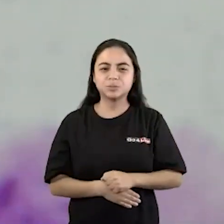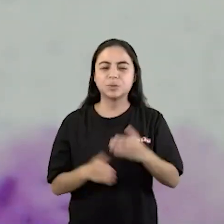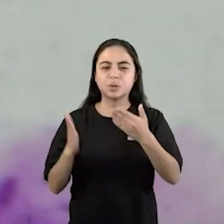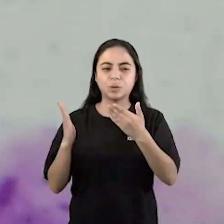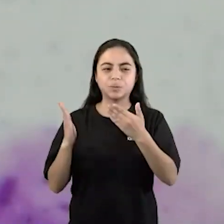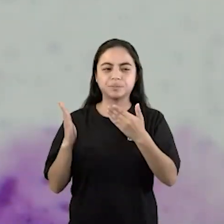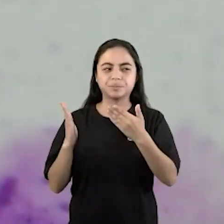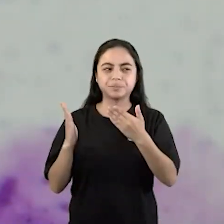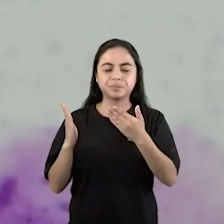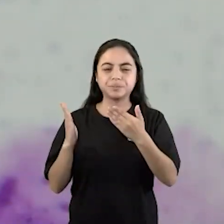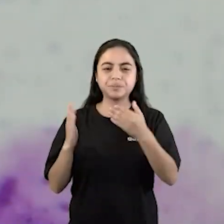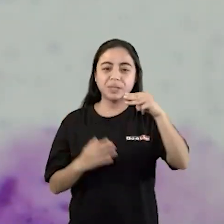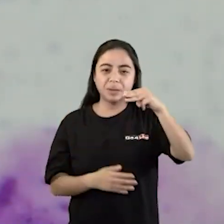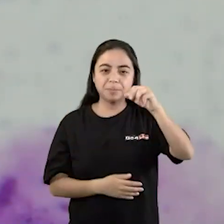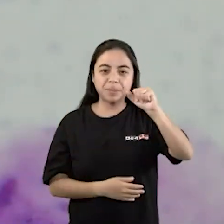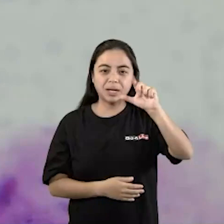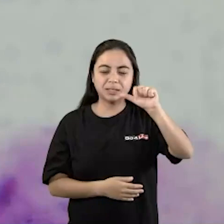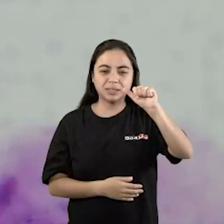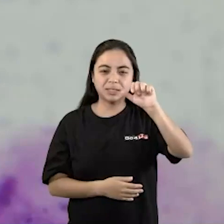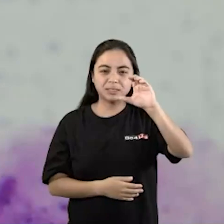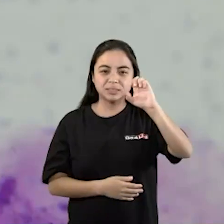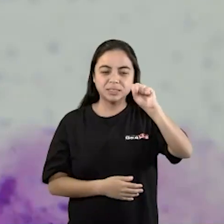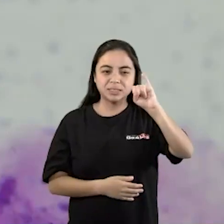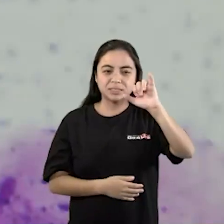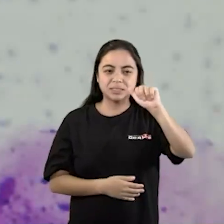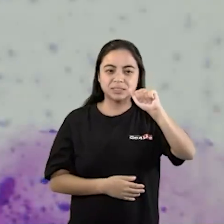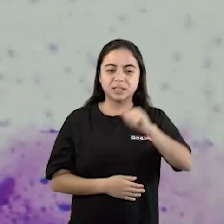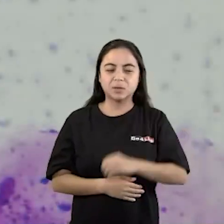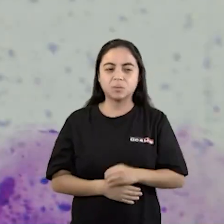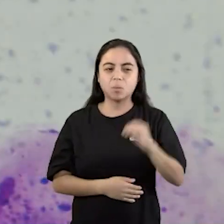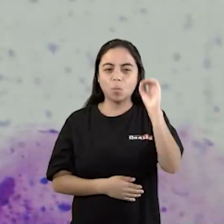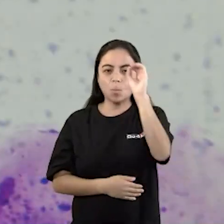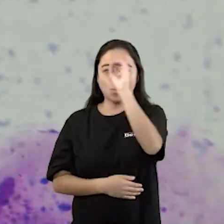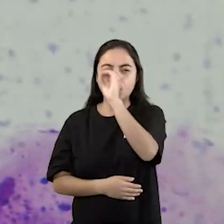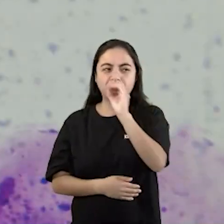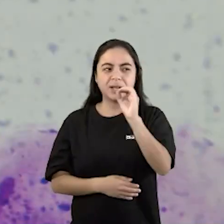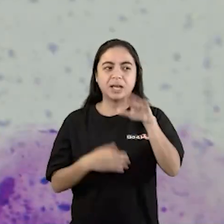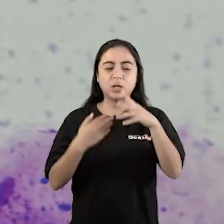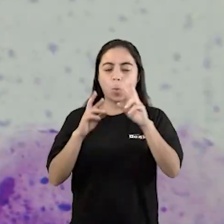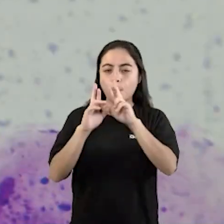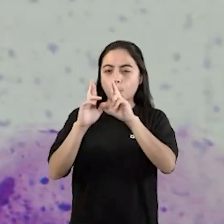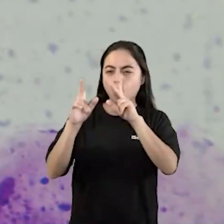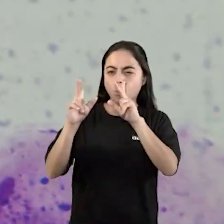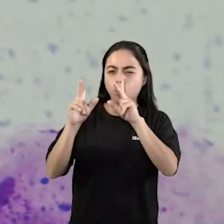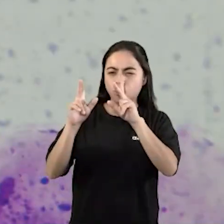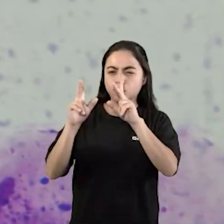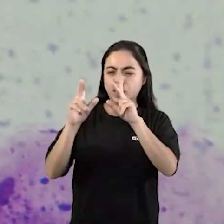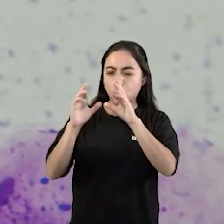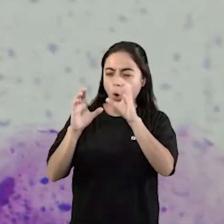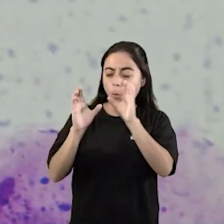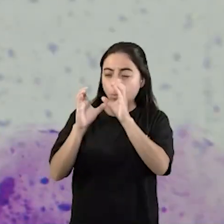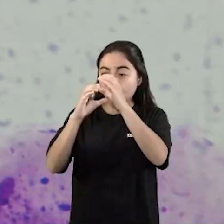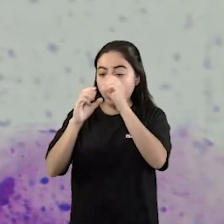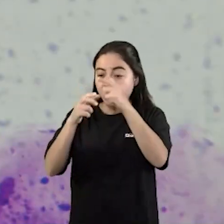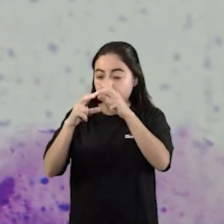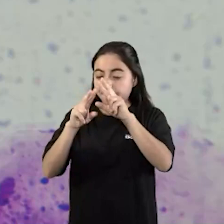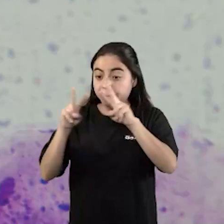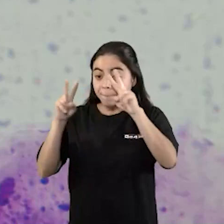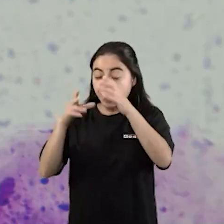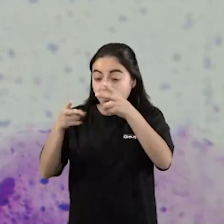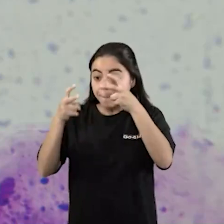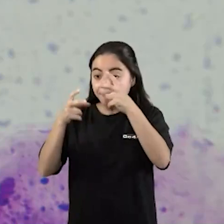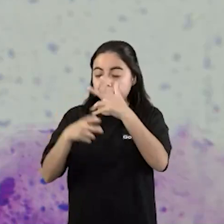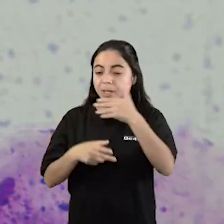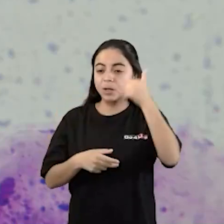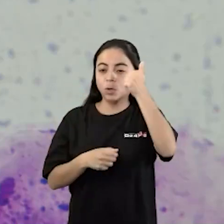malacésias, malacésia, quando eu mexo no foco, ela muda, ó, aqui, ó, melhorou o foco para essa. E toda essa estrutura